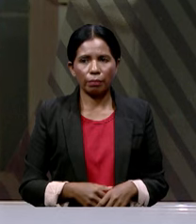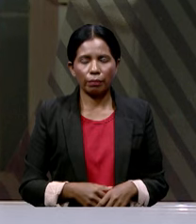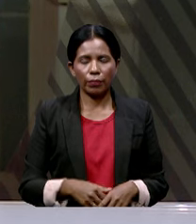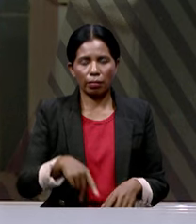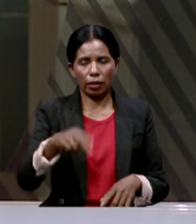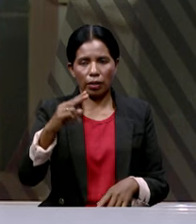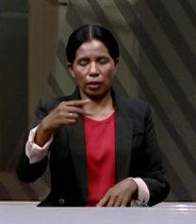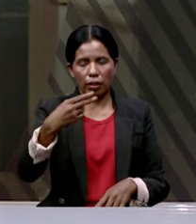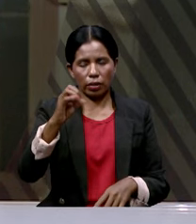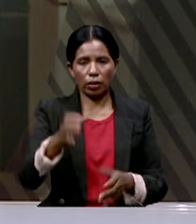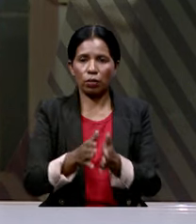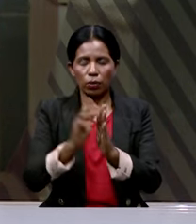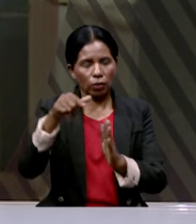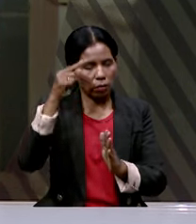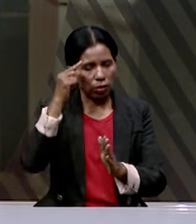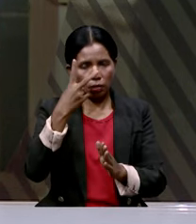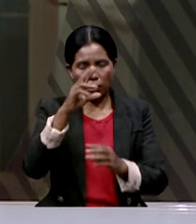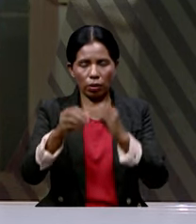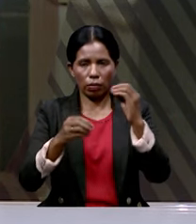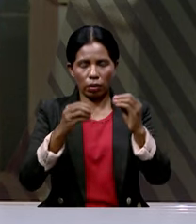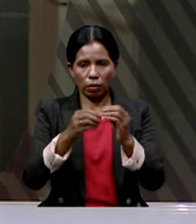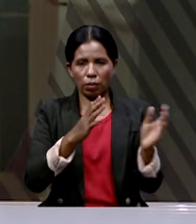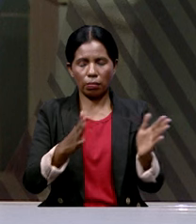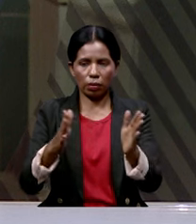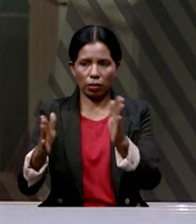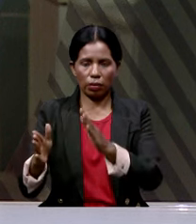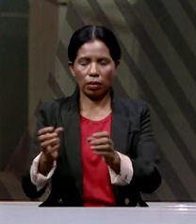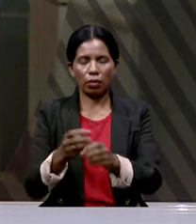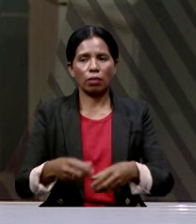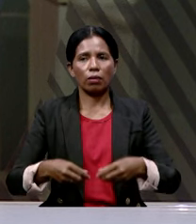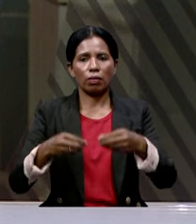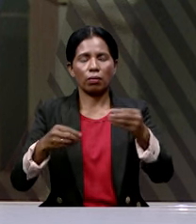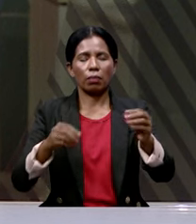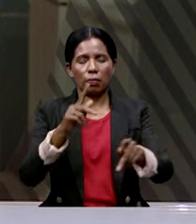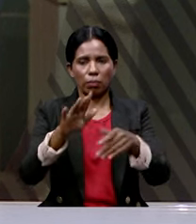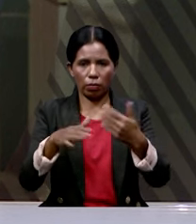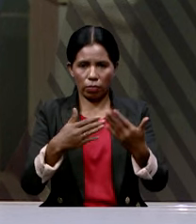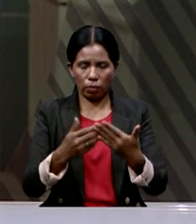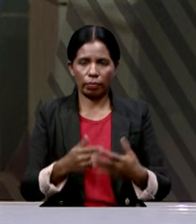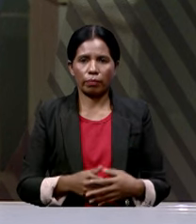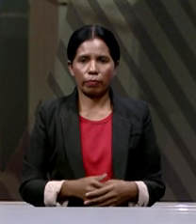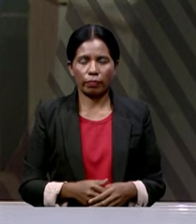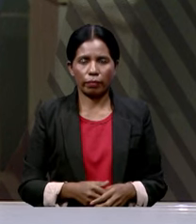Pedagas Jota, o seu governo, atual coordenação e a processo rala despesas para a comunidade.